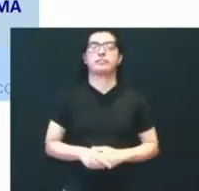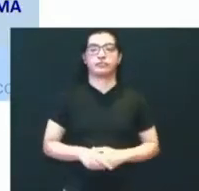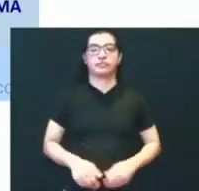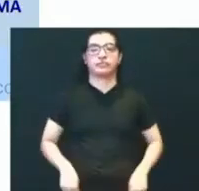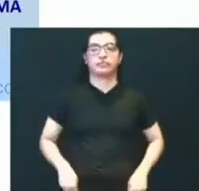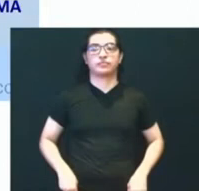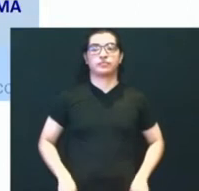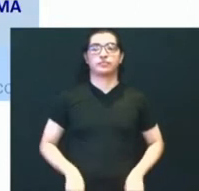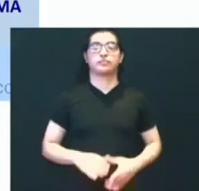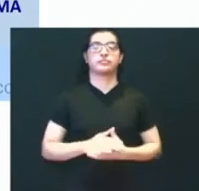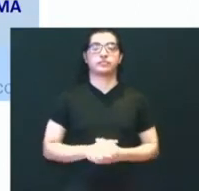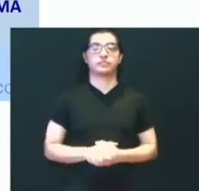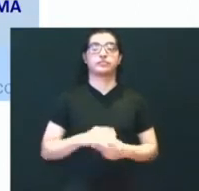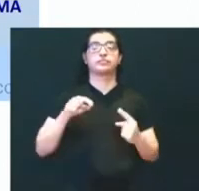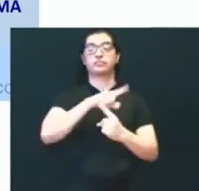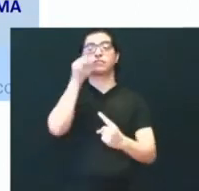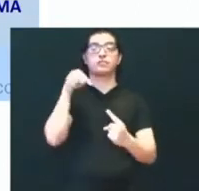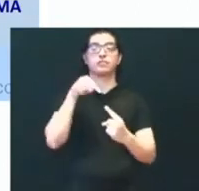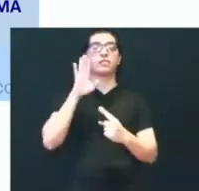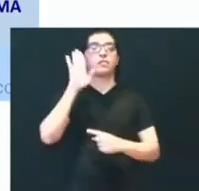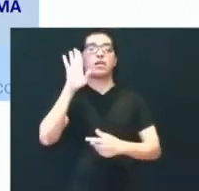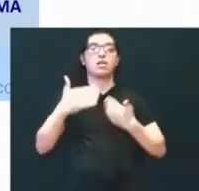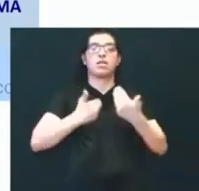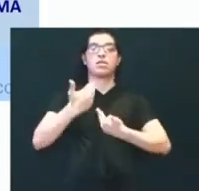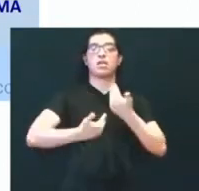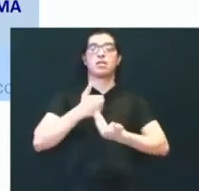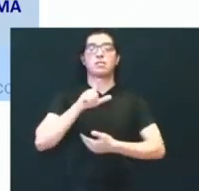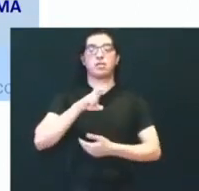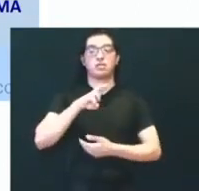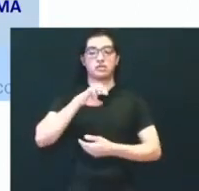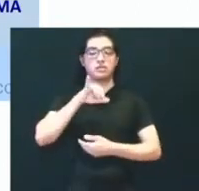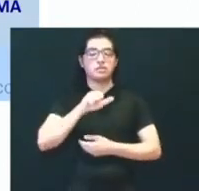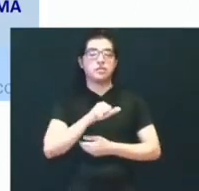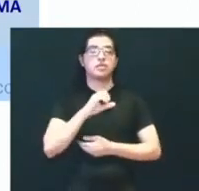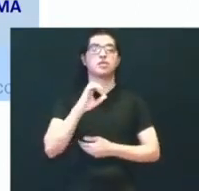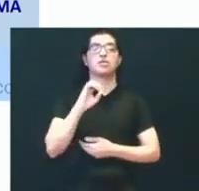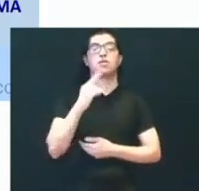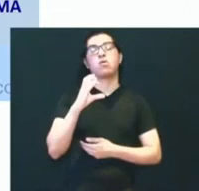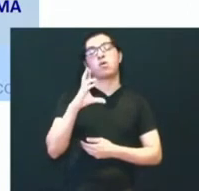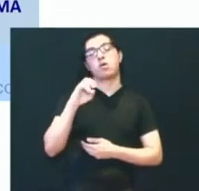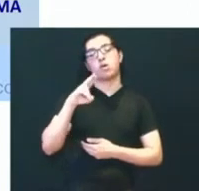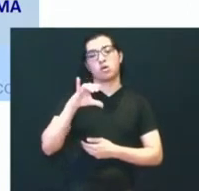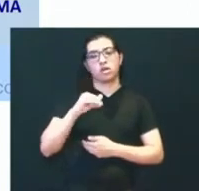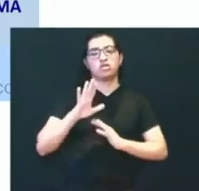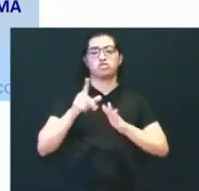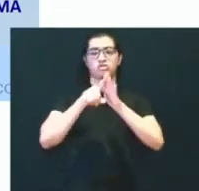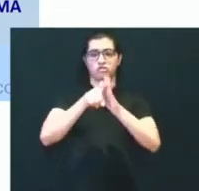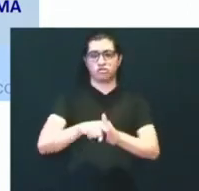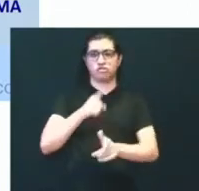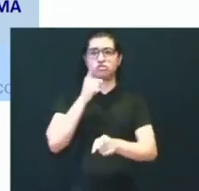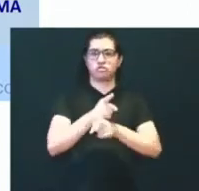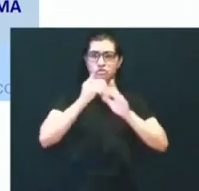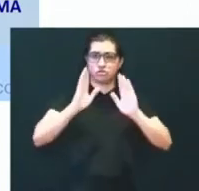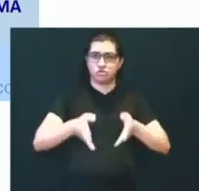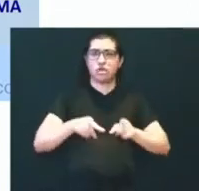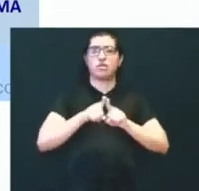Bom, qual é o objetivo do tratamento de uma leucemia aguda ou crônica? Já que eu fiz o diagnóstico, que eu já sei o